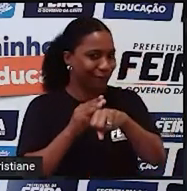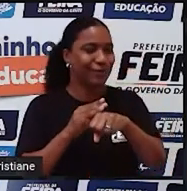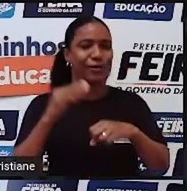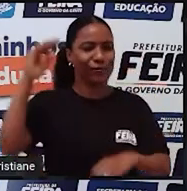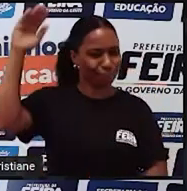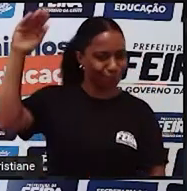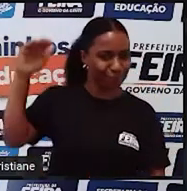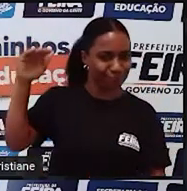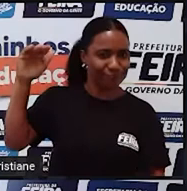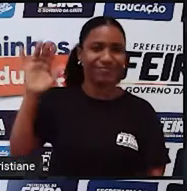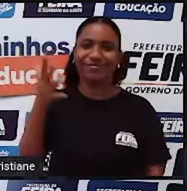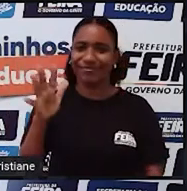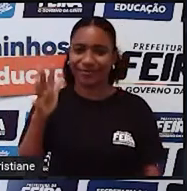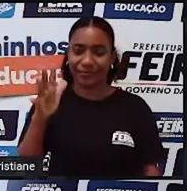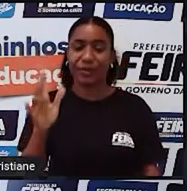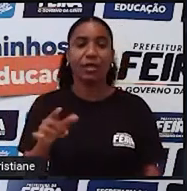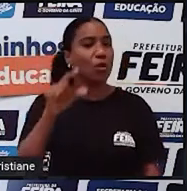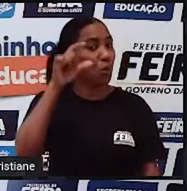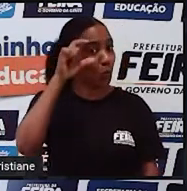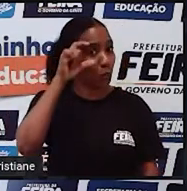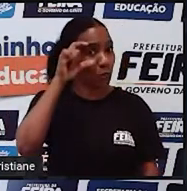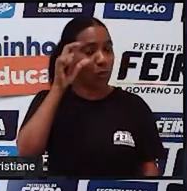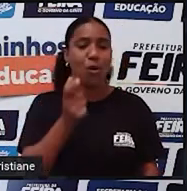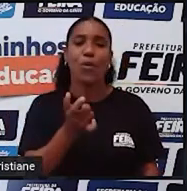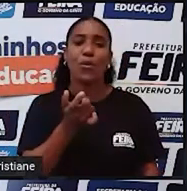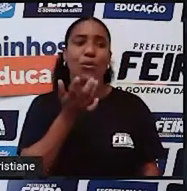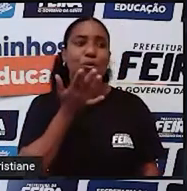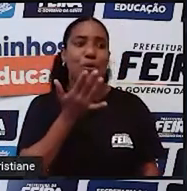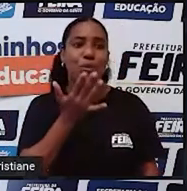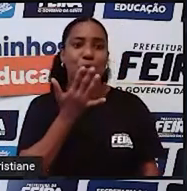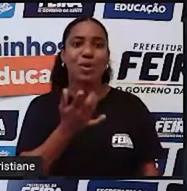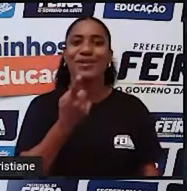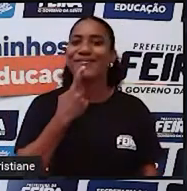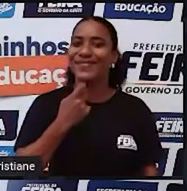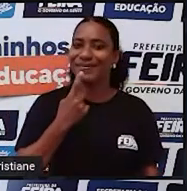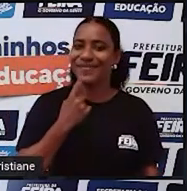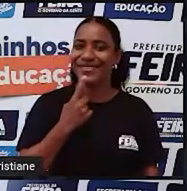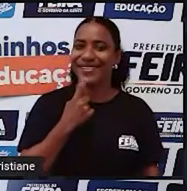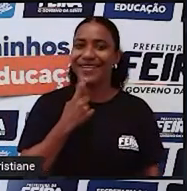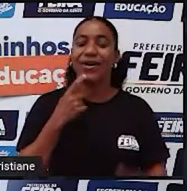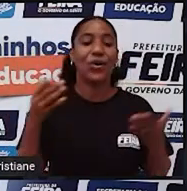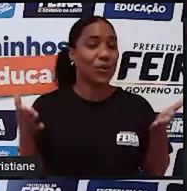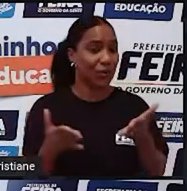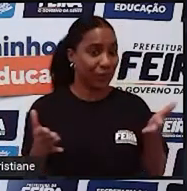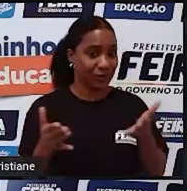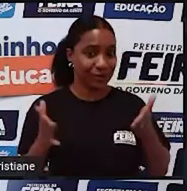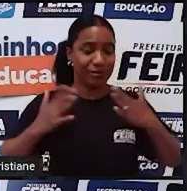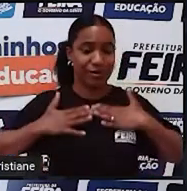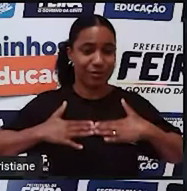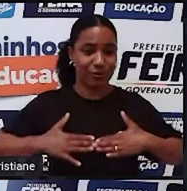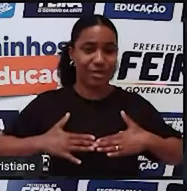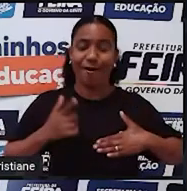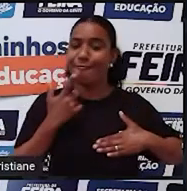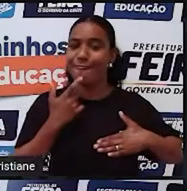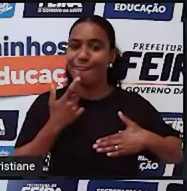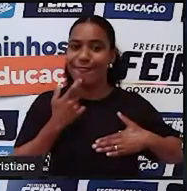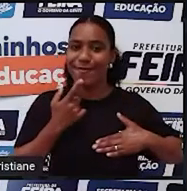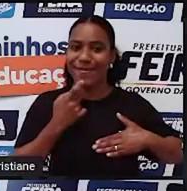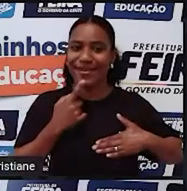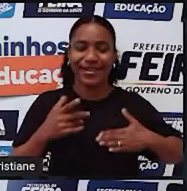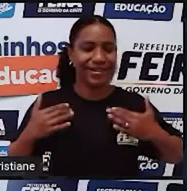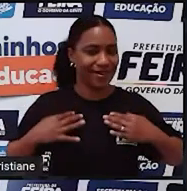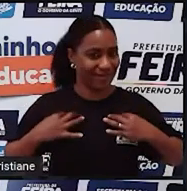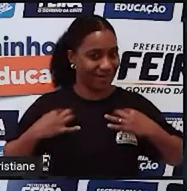média. Uso óculos de haste vermelha. Hoje estou usando uma blusa vermelha e